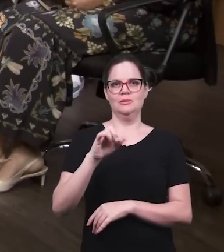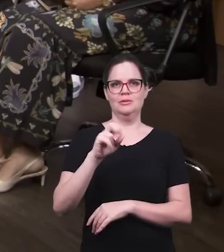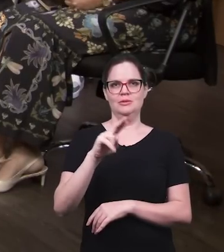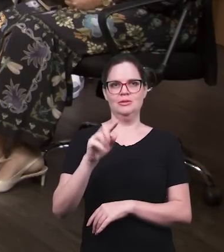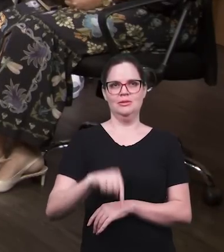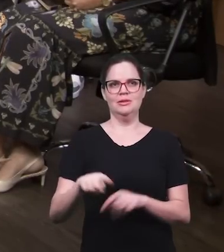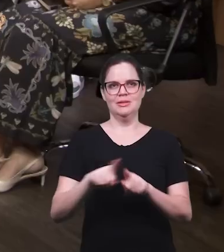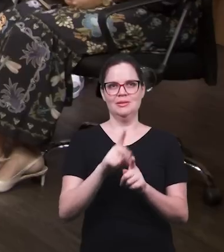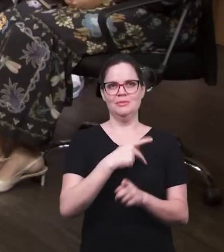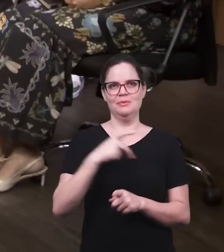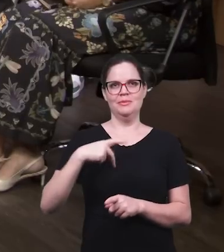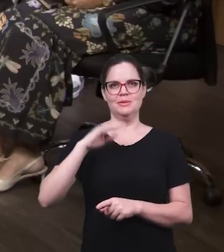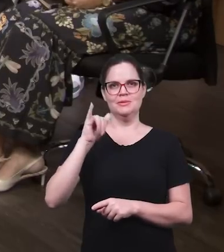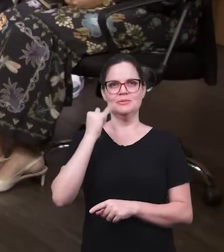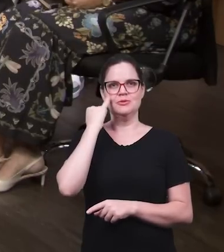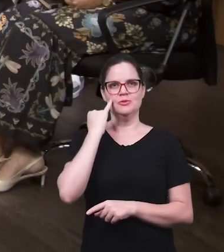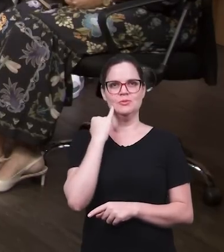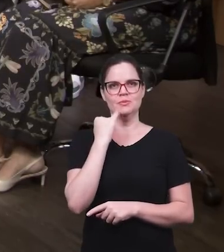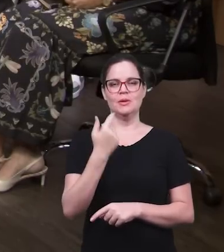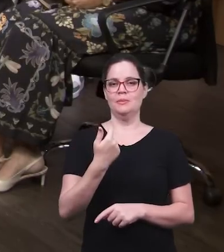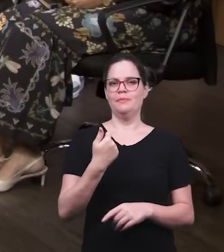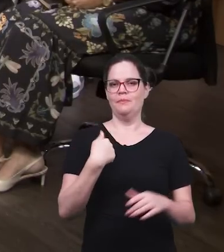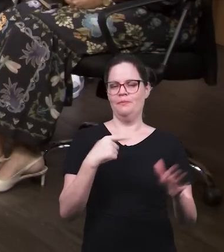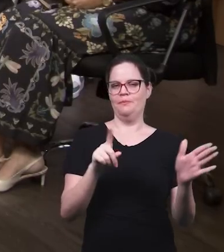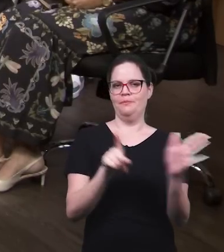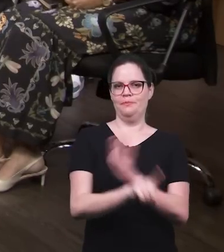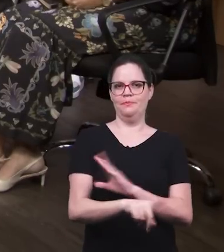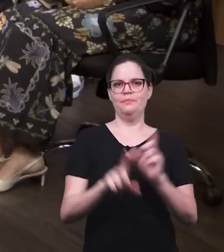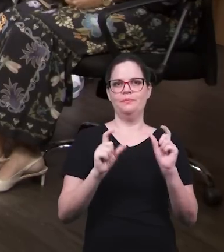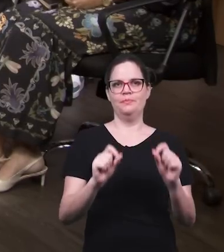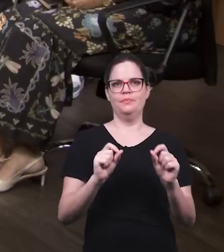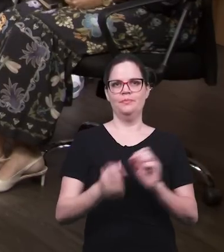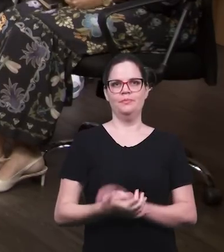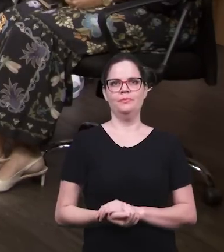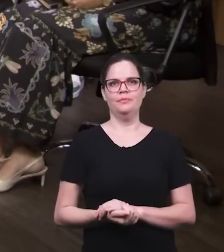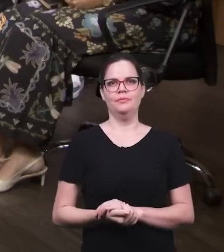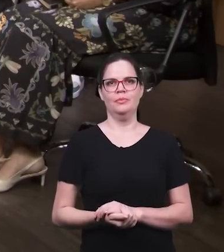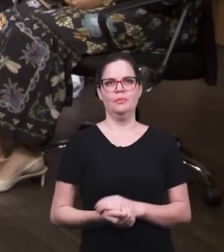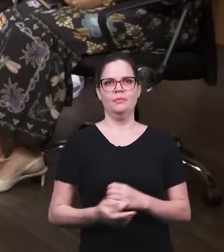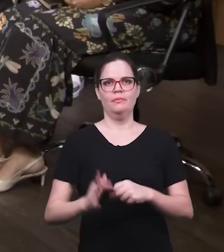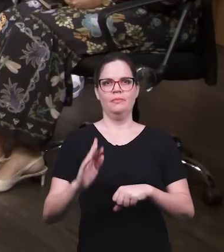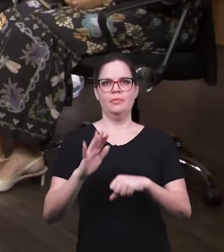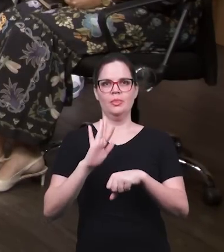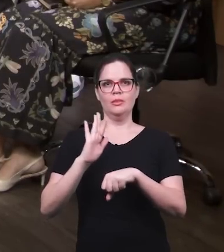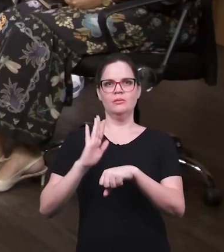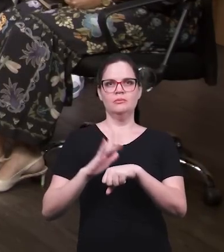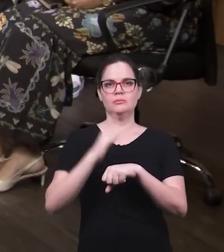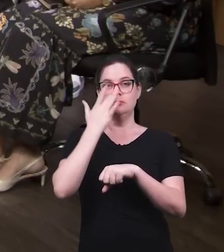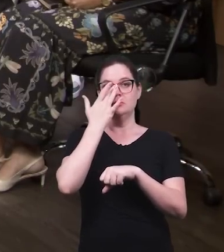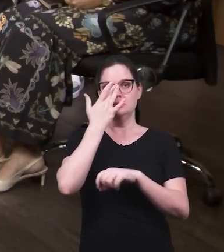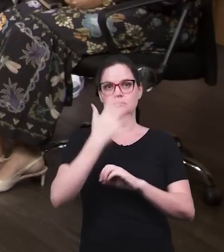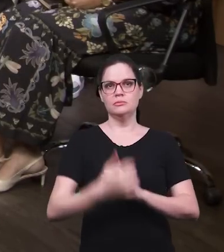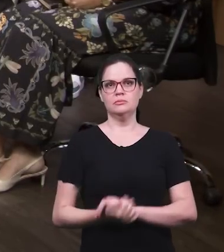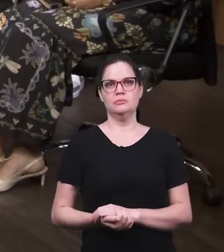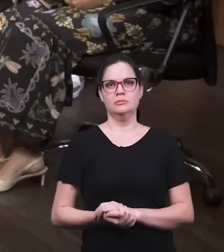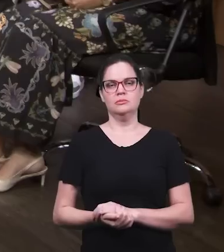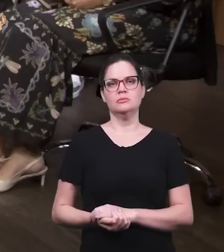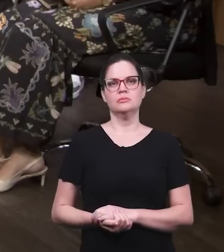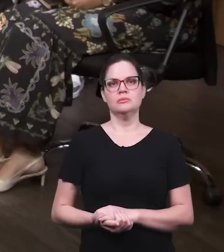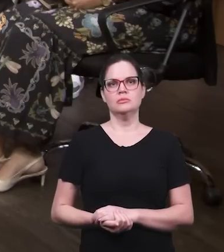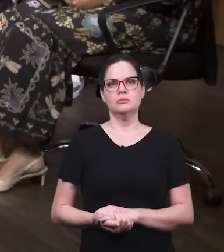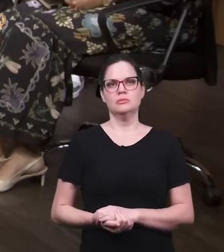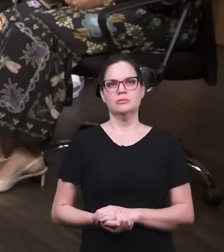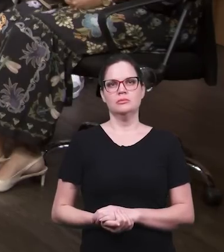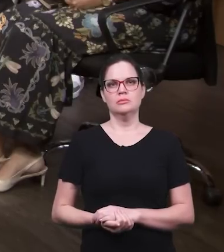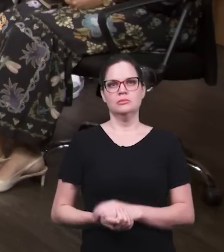Pastor Diniz e também do Pastor Josias. E a minha pergunta é, uma enfermidade, ela pode ter uma origem espiritual, um fundo